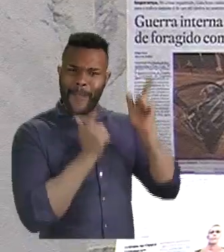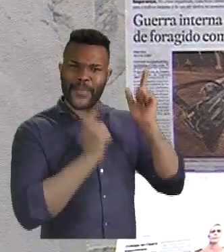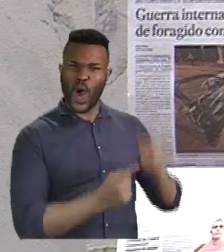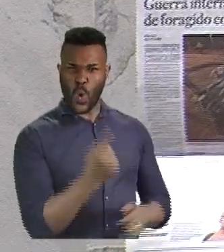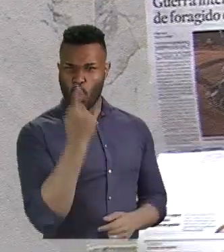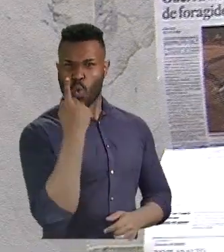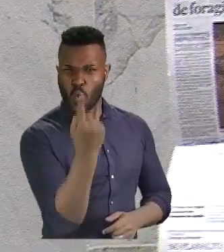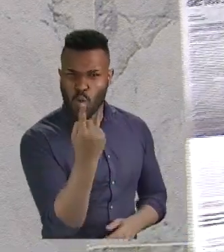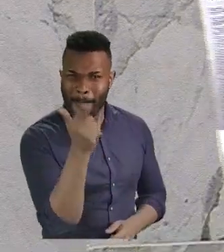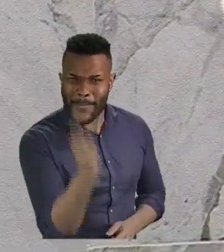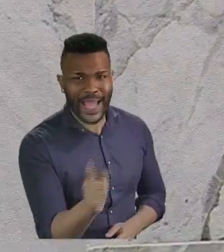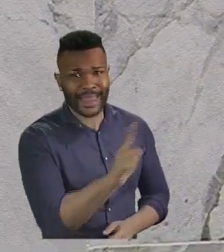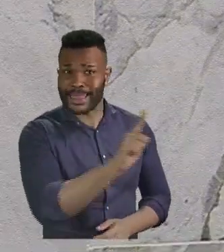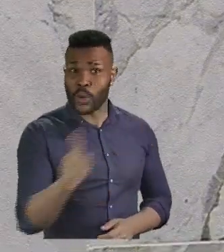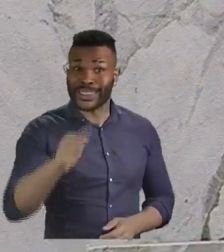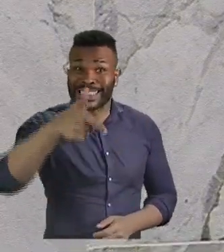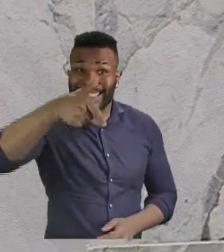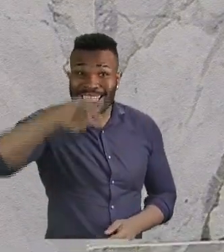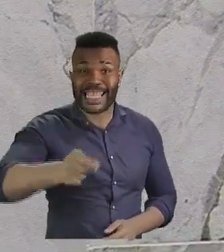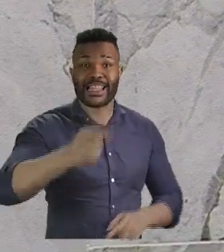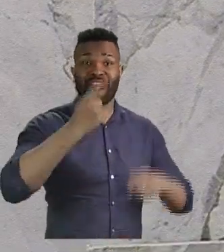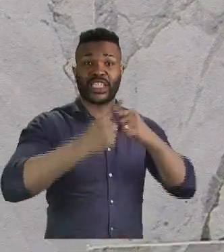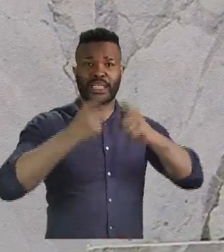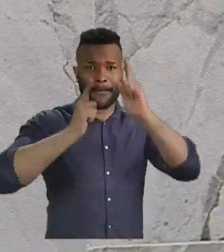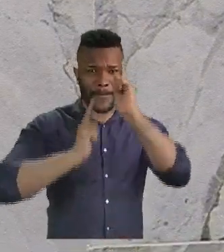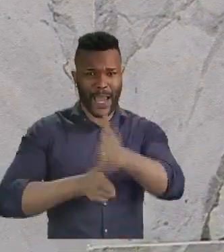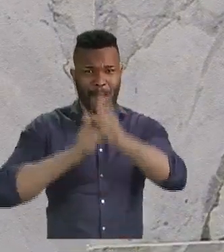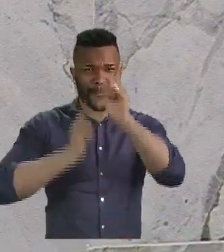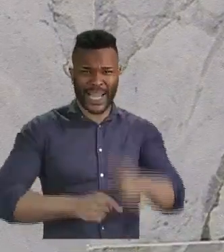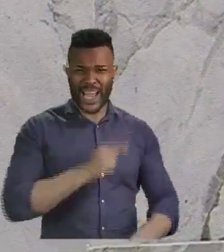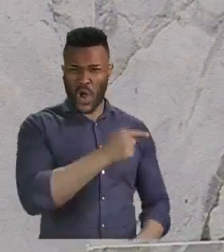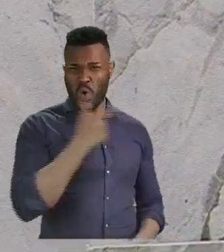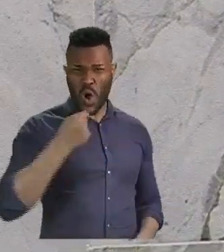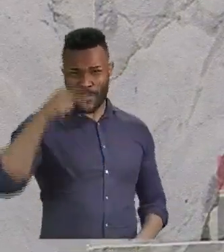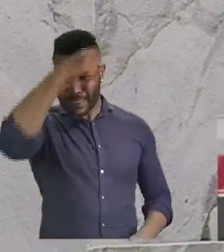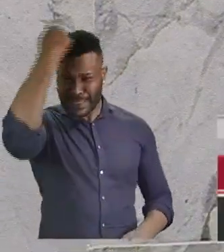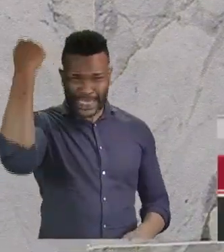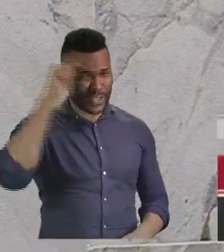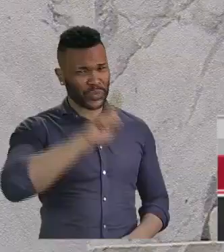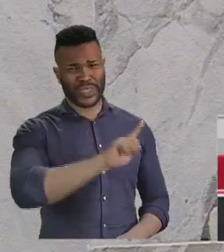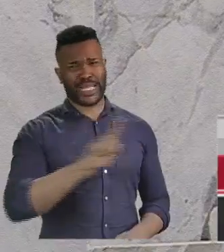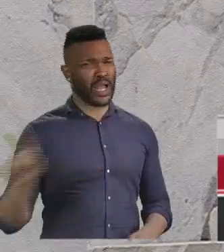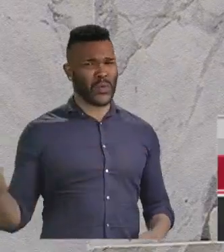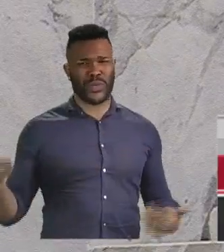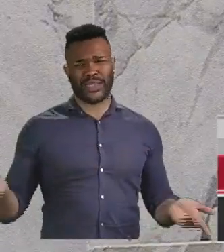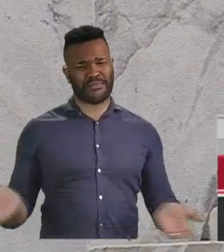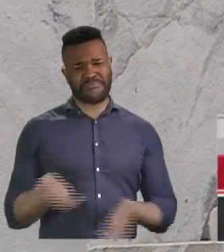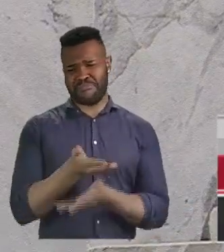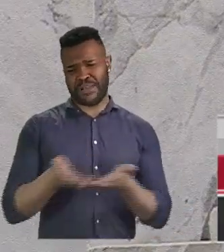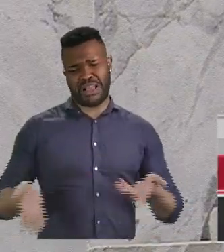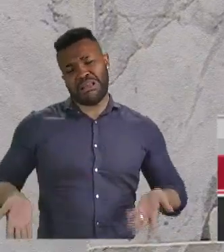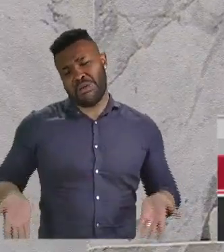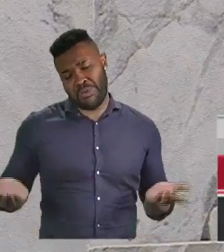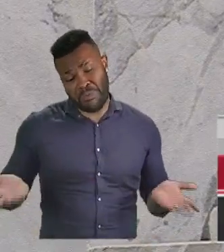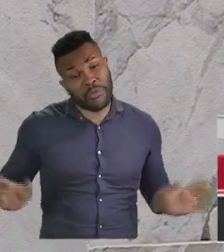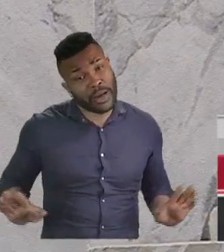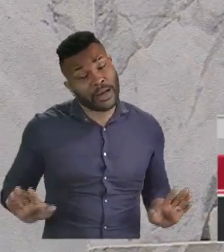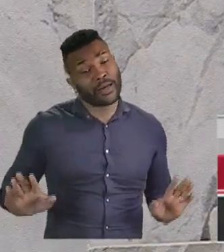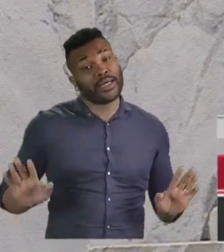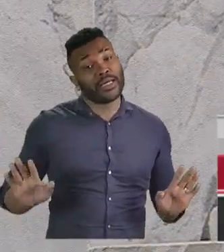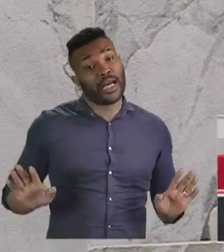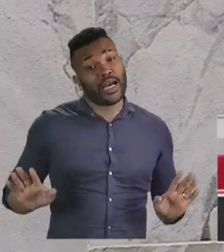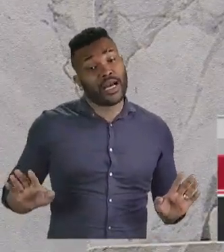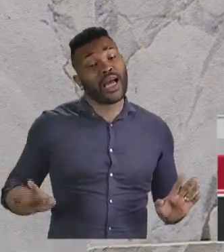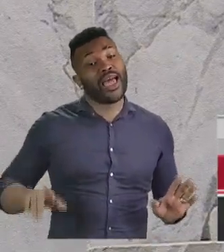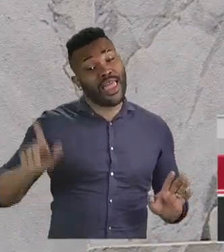um, foram 70. Não era nenhum santo. Não se perdeu grande coisa. Mas é